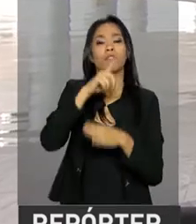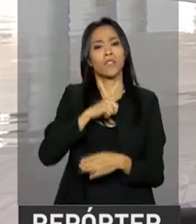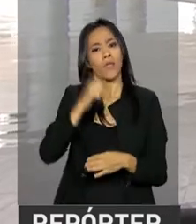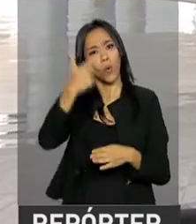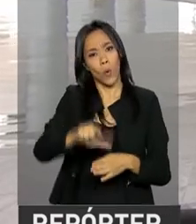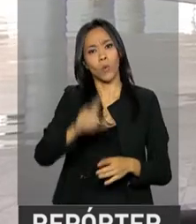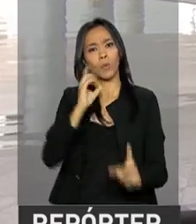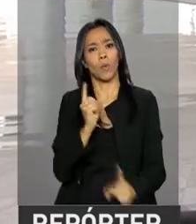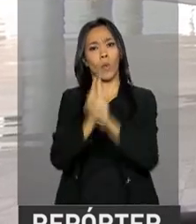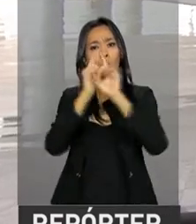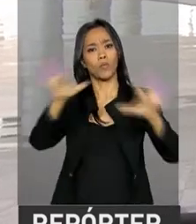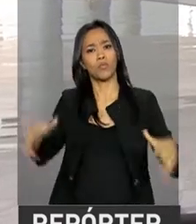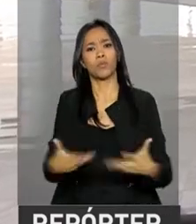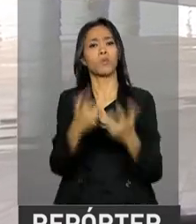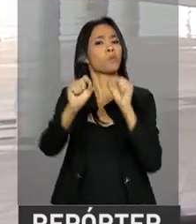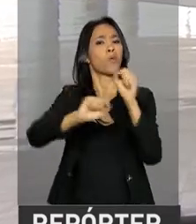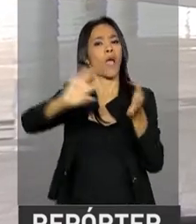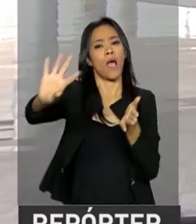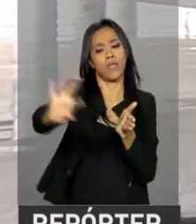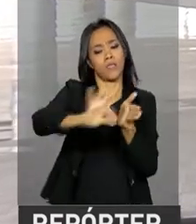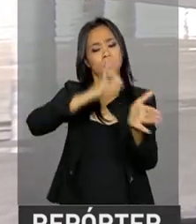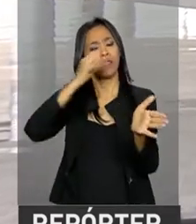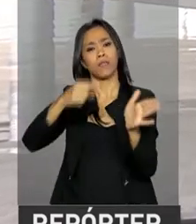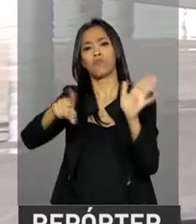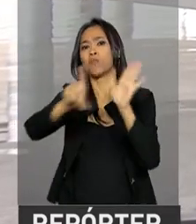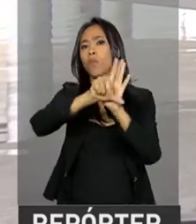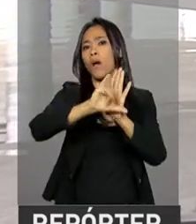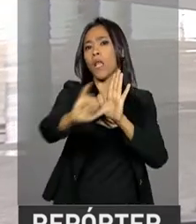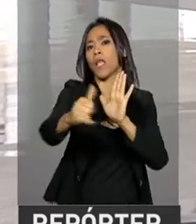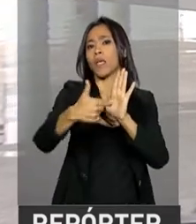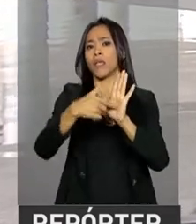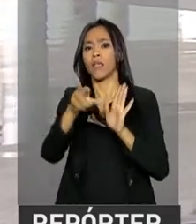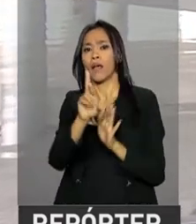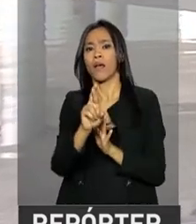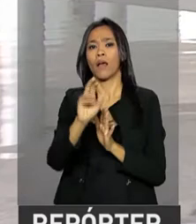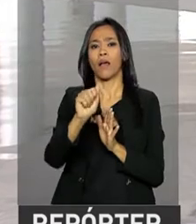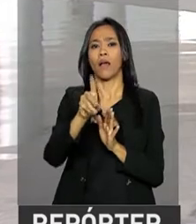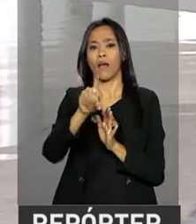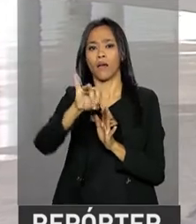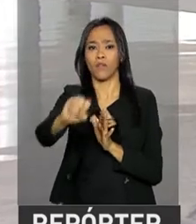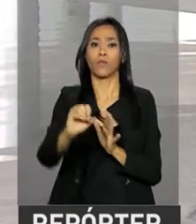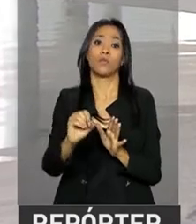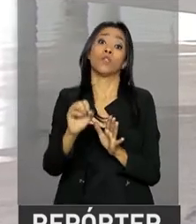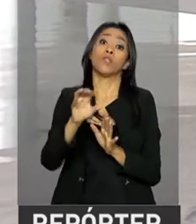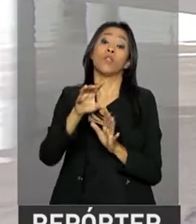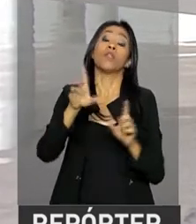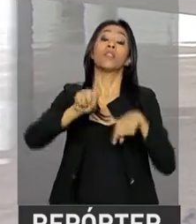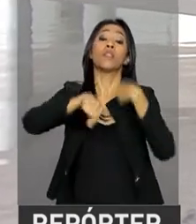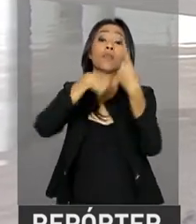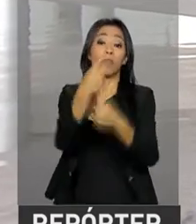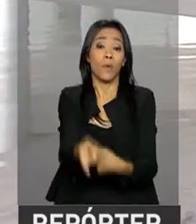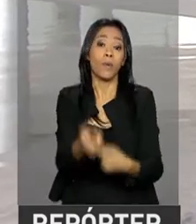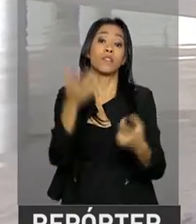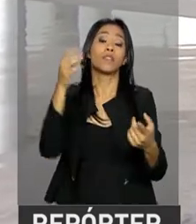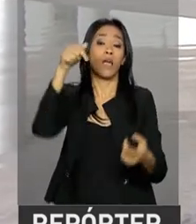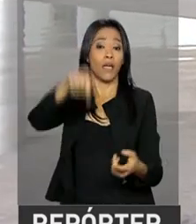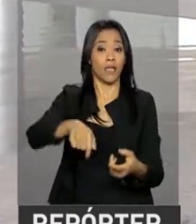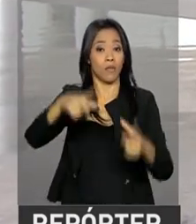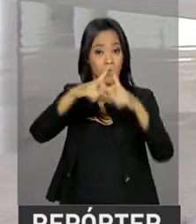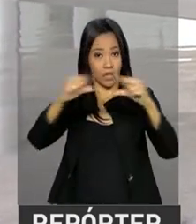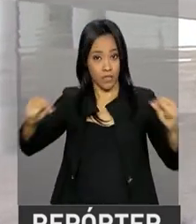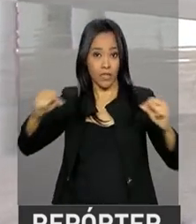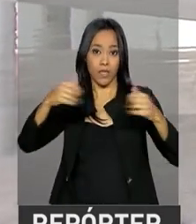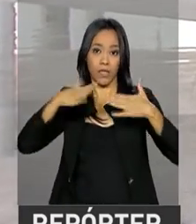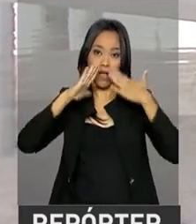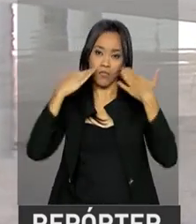da lei de revisão do marco regulatório da radiodifusão e à noite participa aqui em brasília de um evento